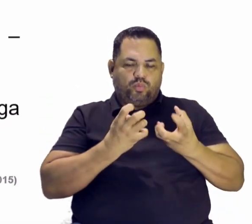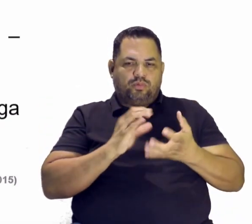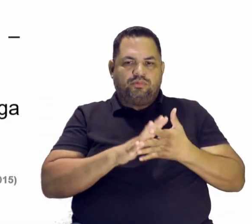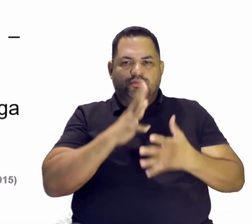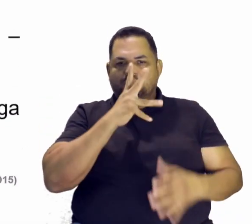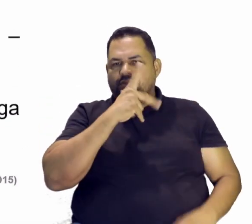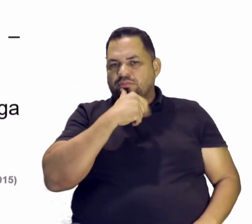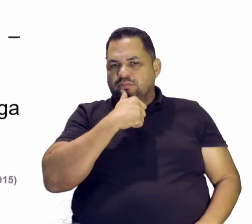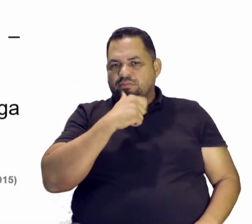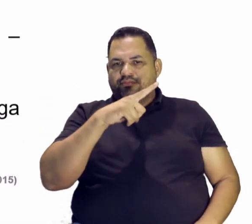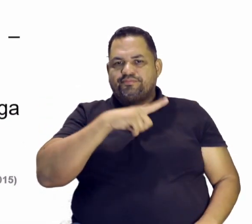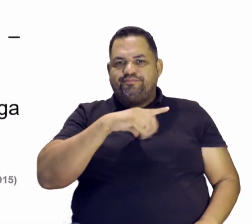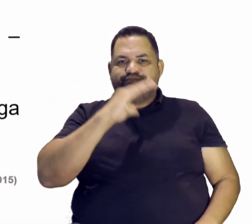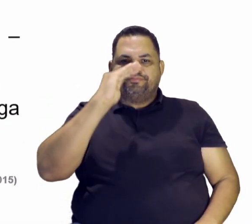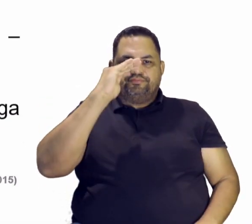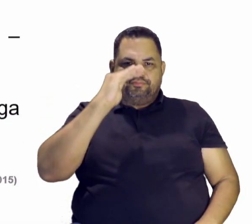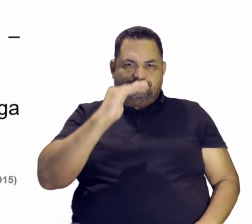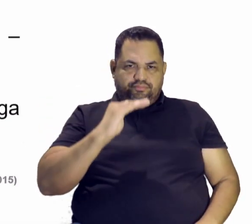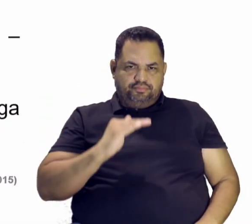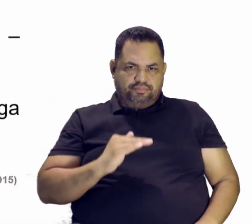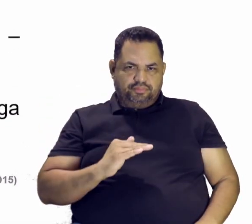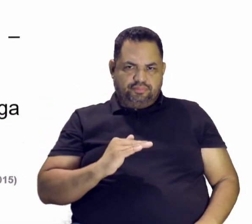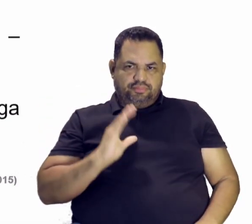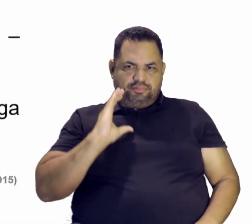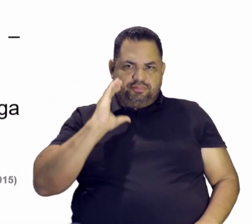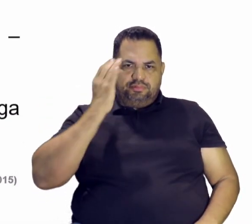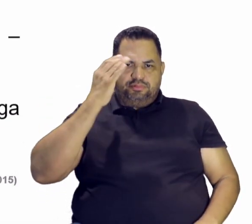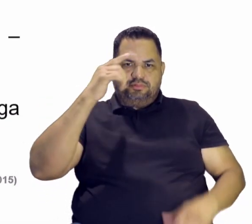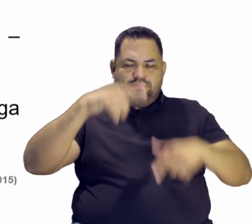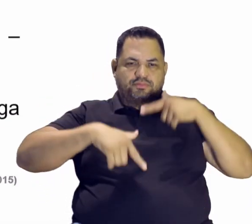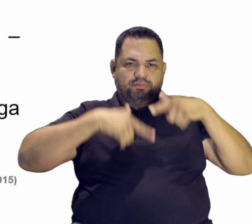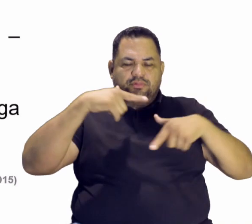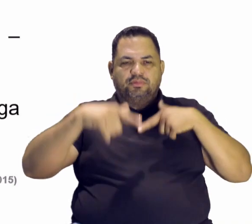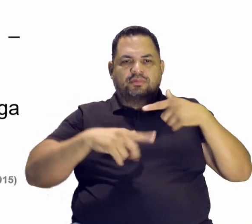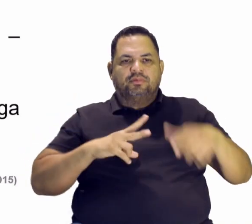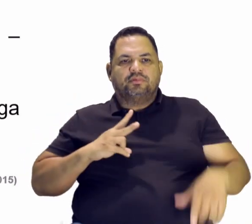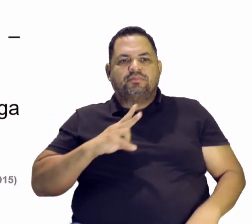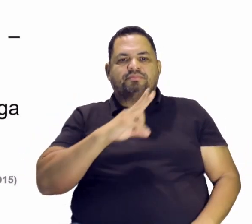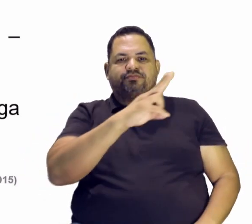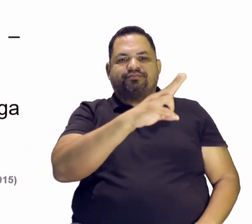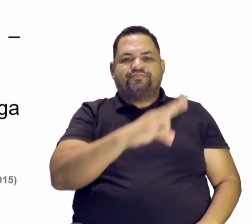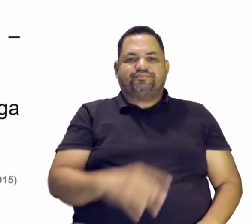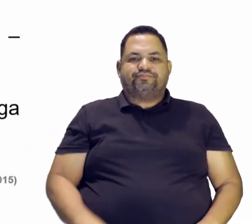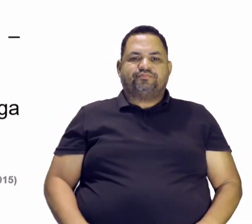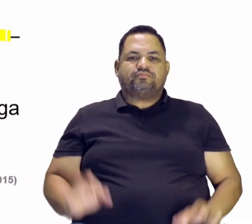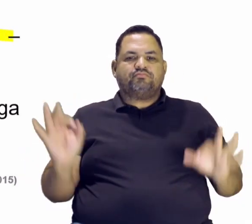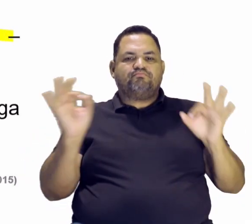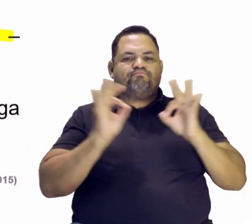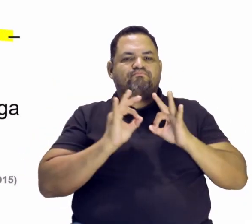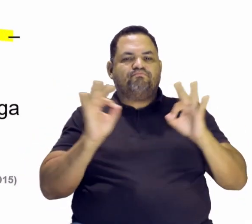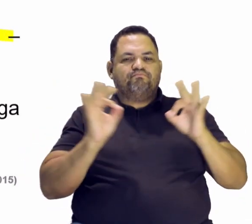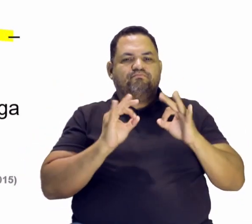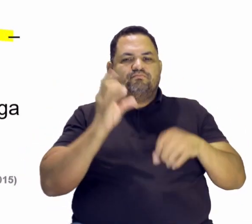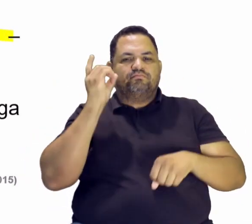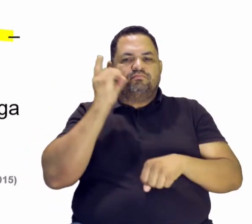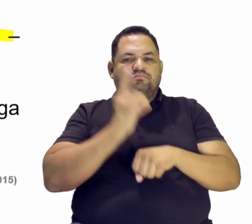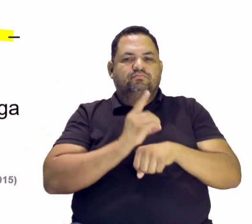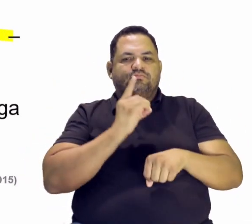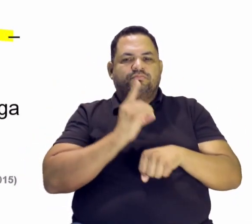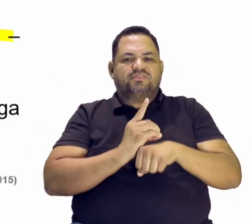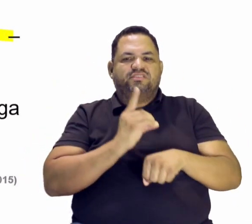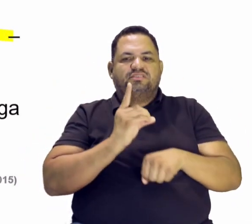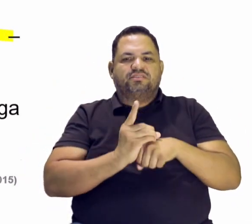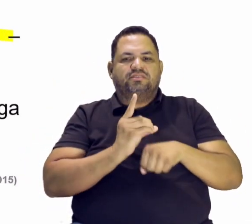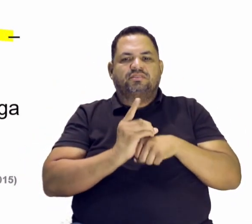lenta e tem também o quê? Baixa capacidade de produção de força, uma ótima densidade mitocondrial,